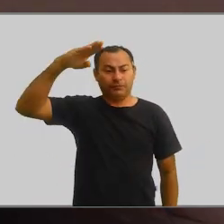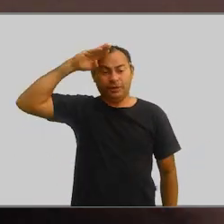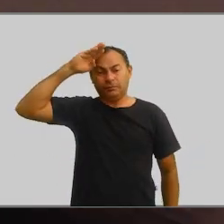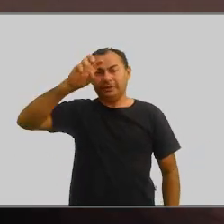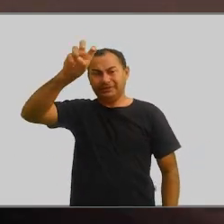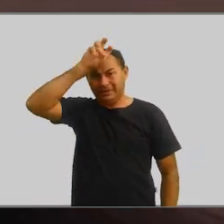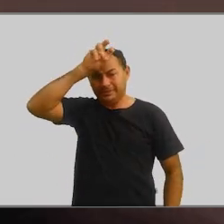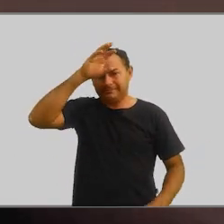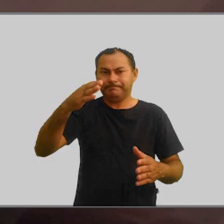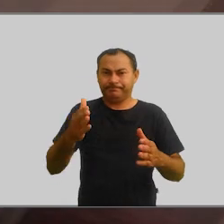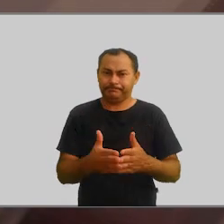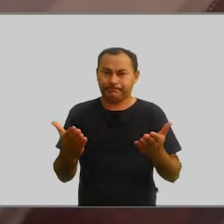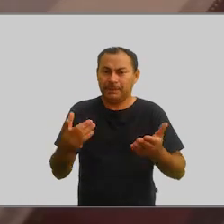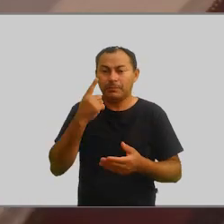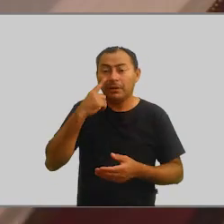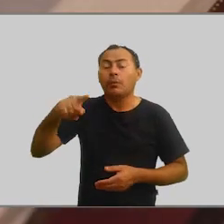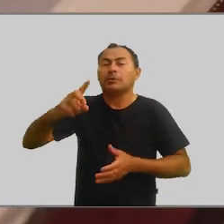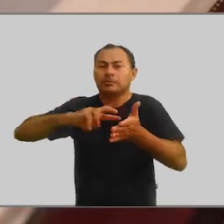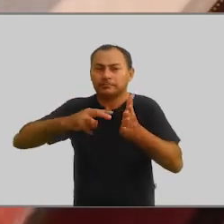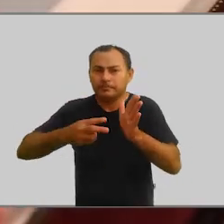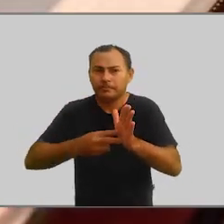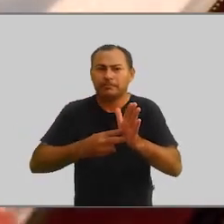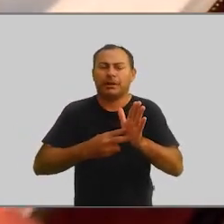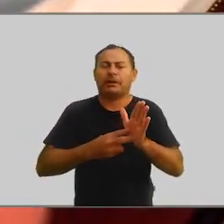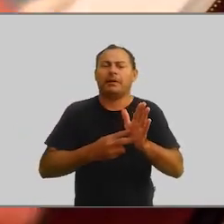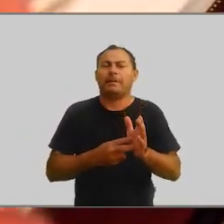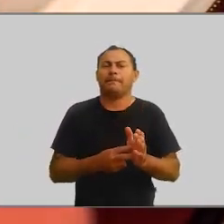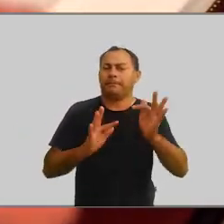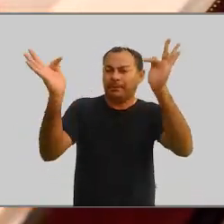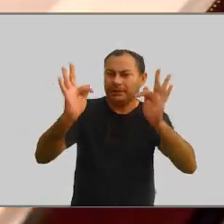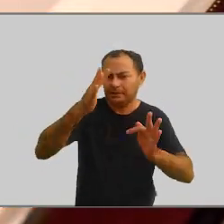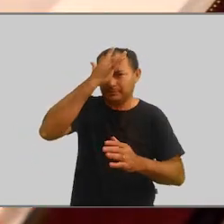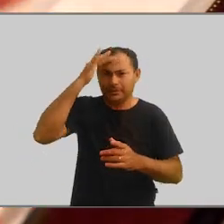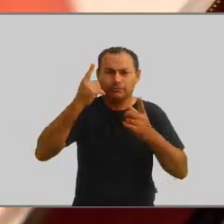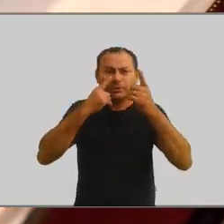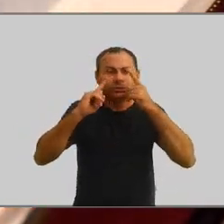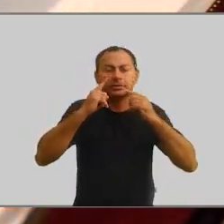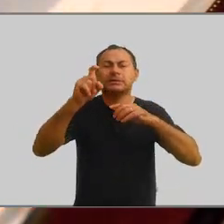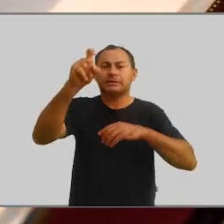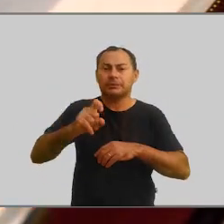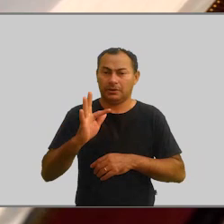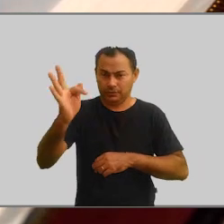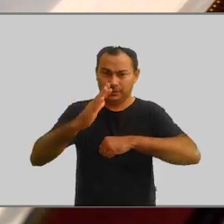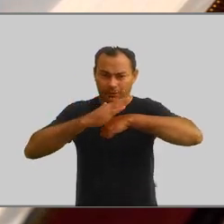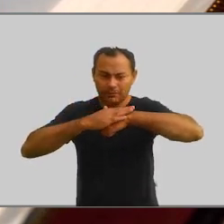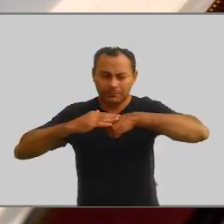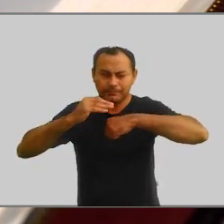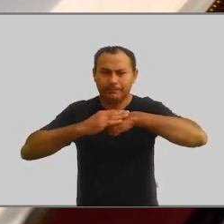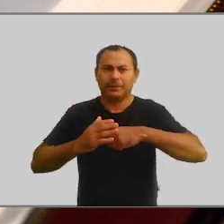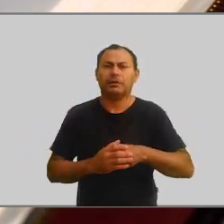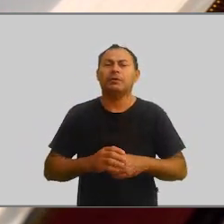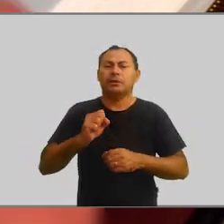egípcio. Agora vamos ver outro significado para bem-aventurados os que choram, pois serão consolados.